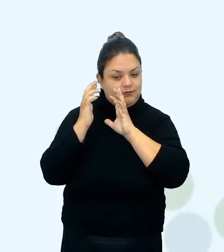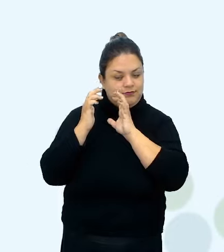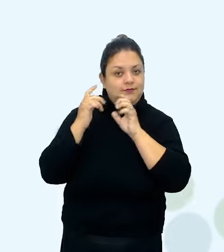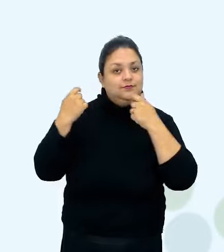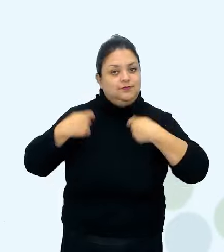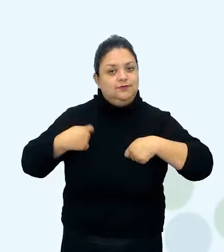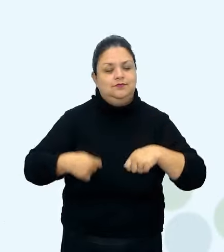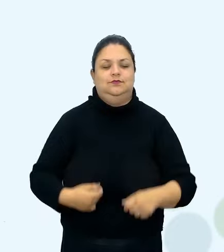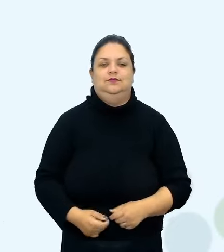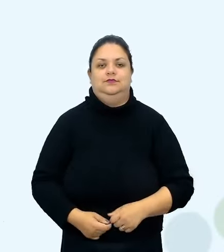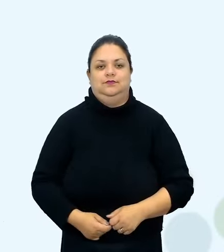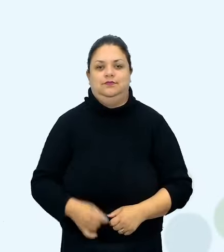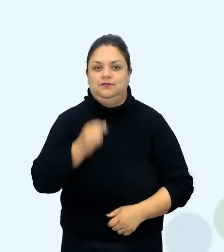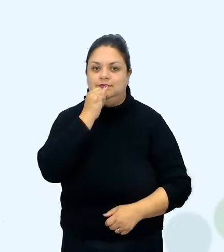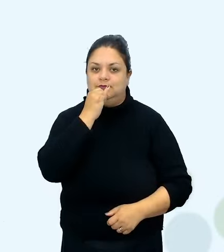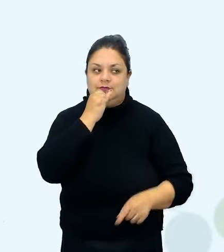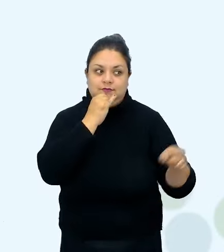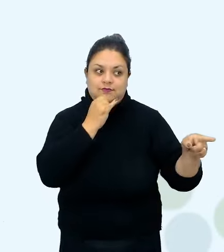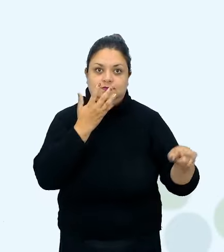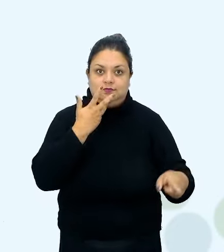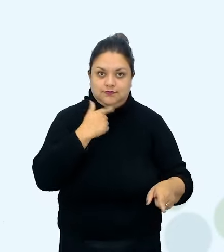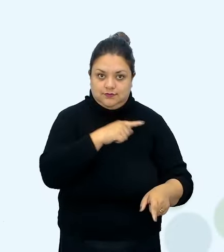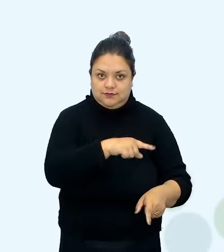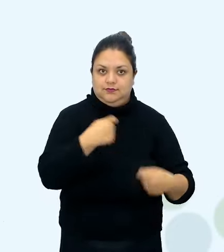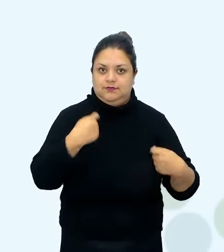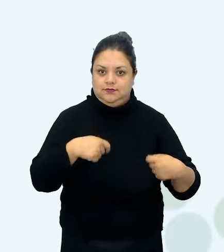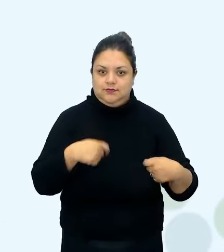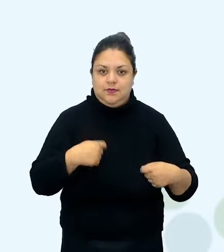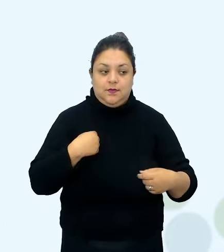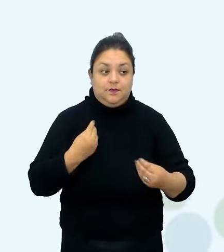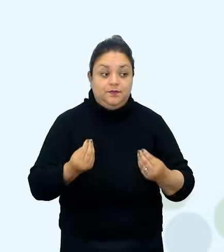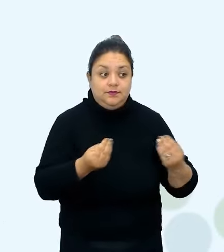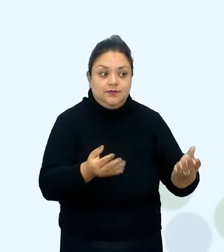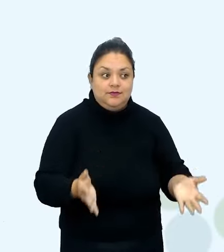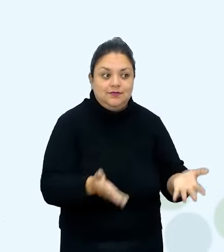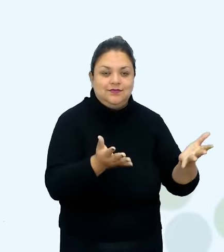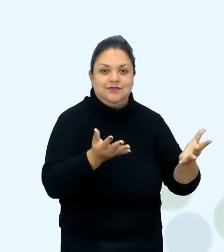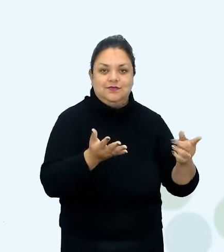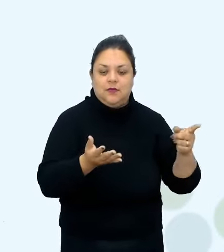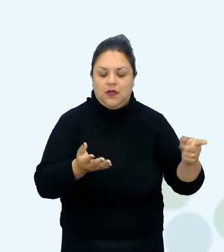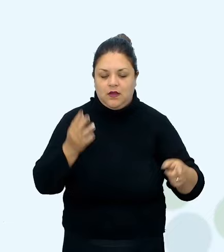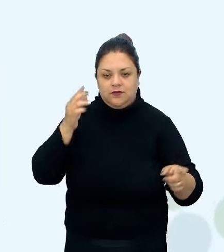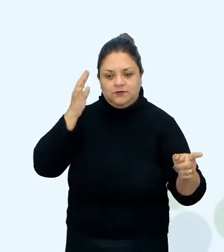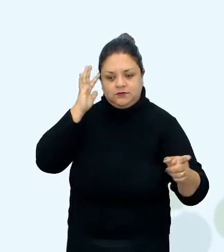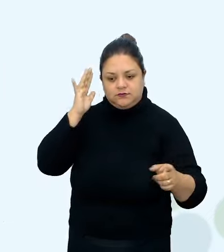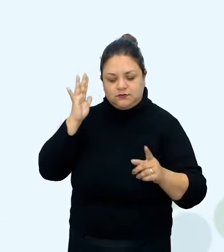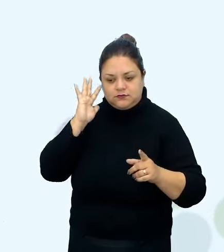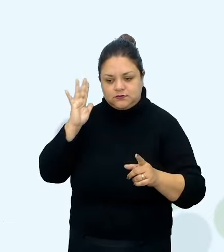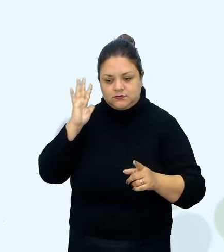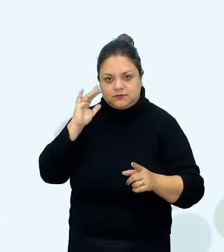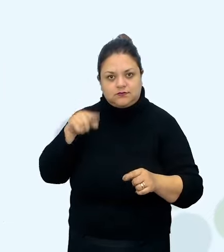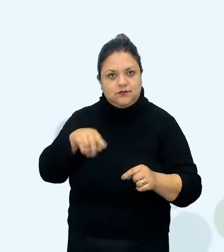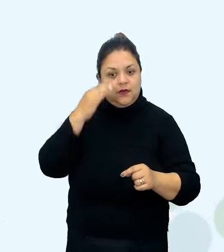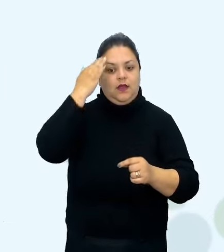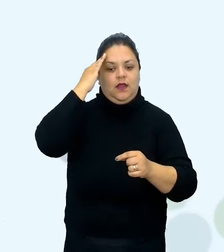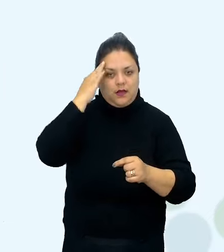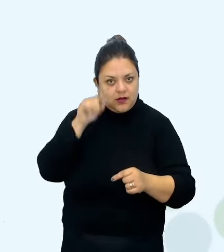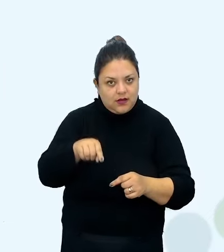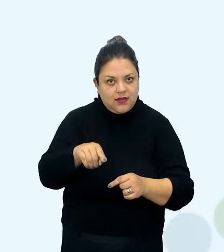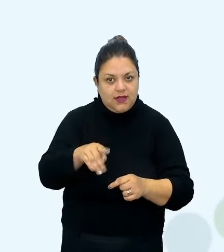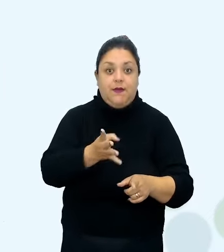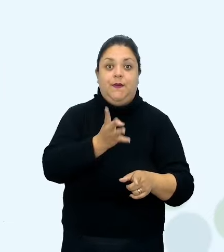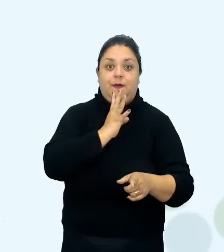que a criança tem que ter o estímulo, né? Ela fazer a interpretação disso, o reconhecimento, ela